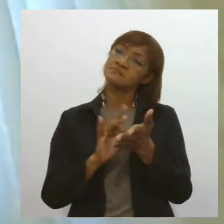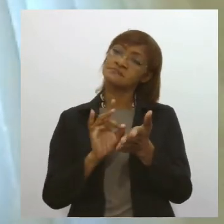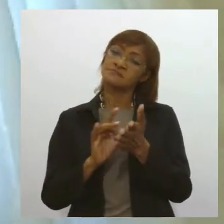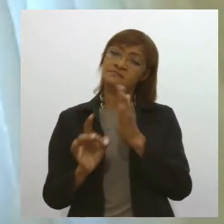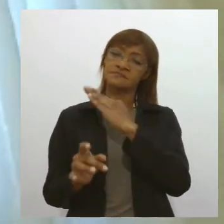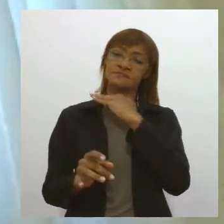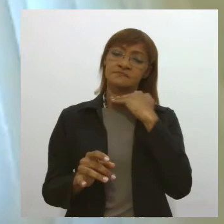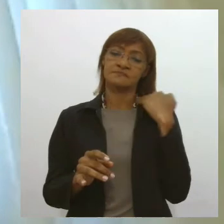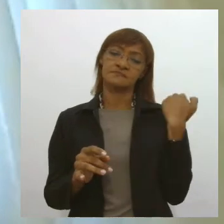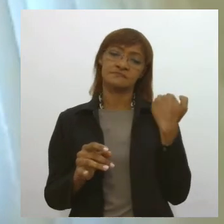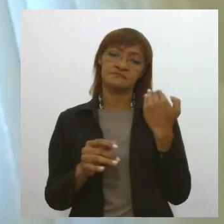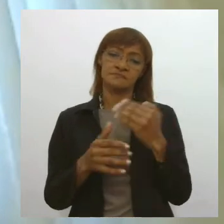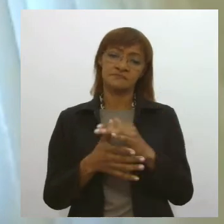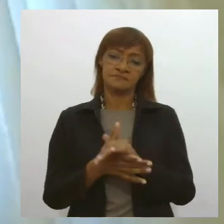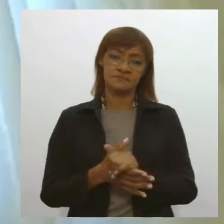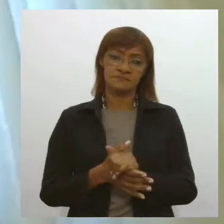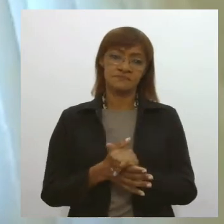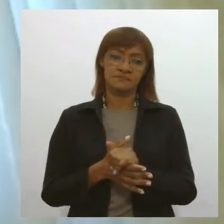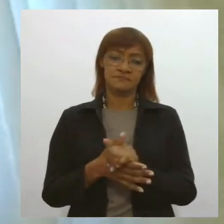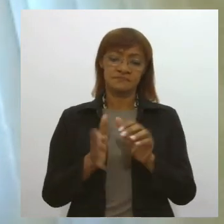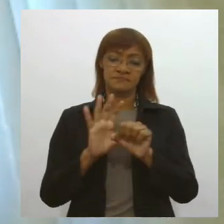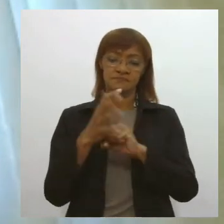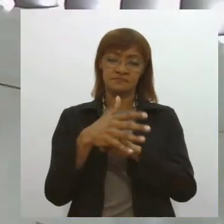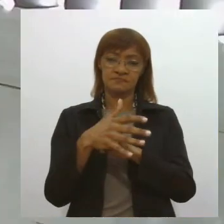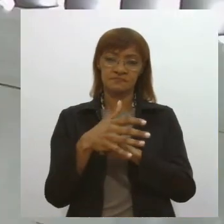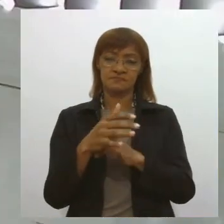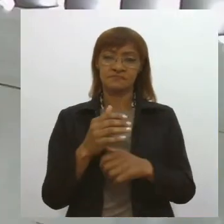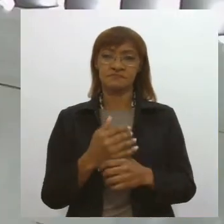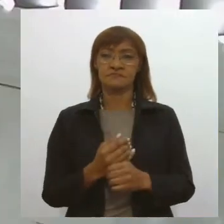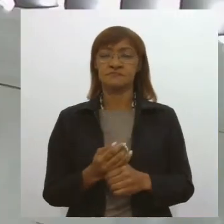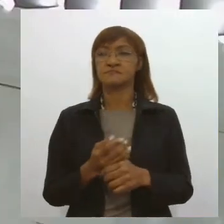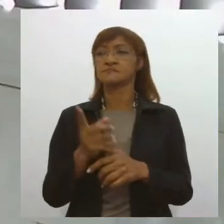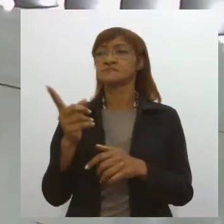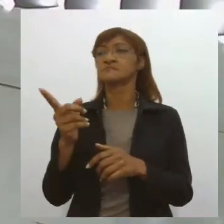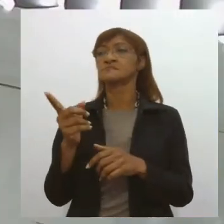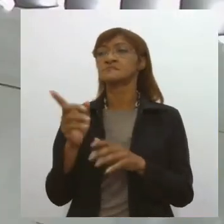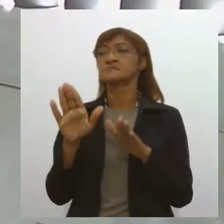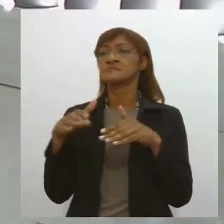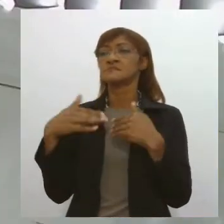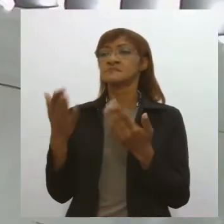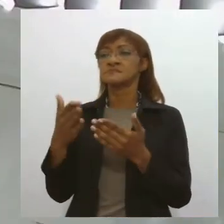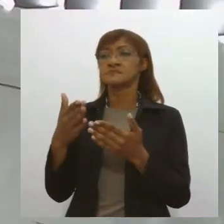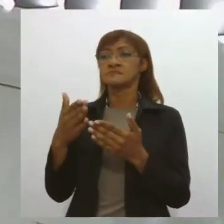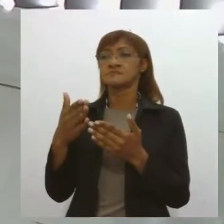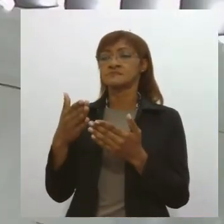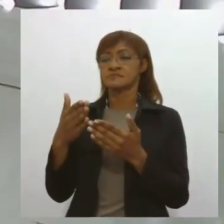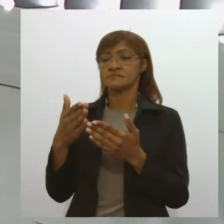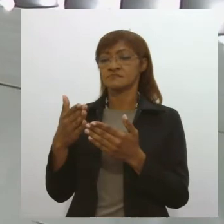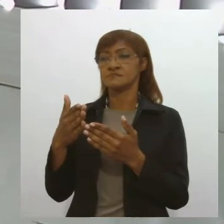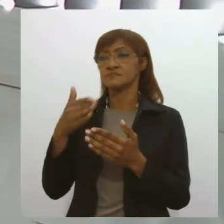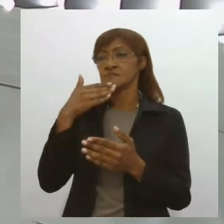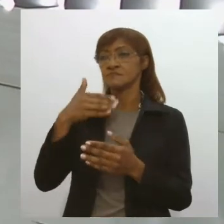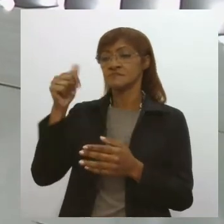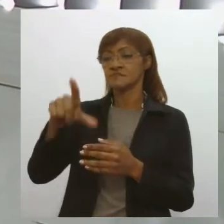conta do Covid, né? Doutora, qual é o melhor tipo de parto durante a pandemia?